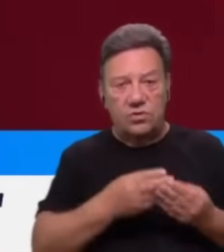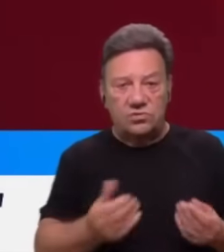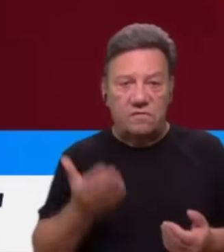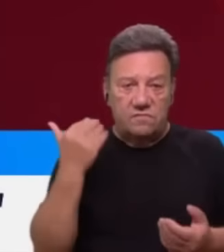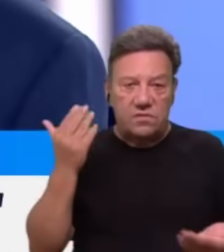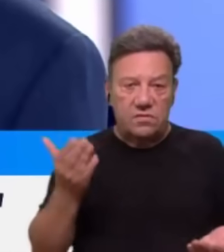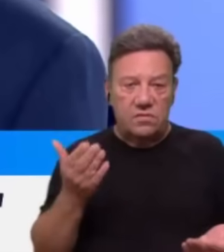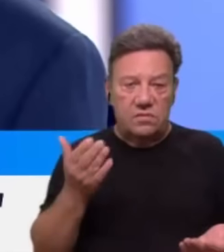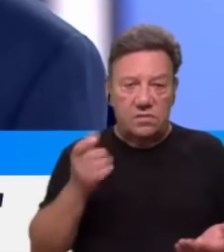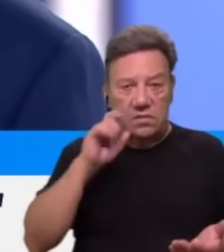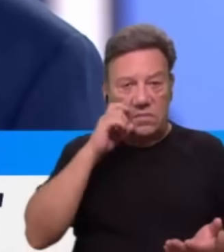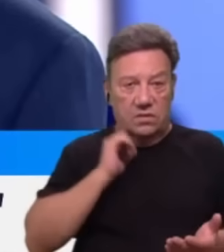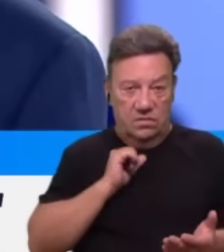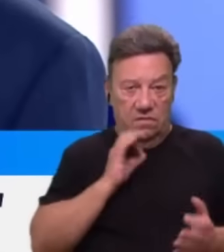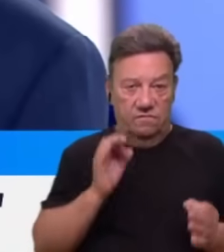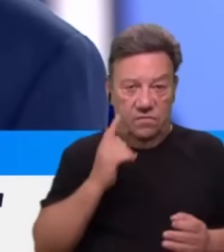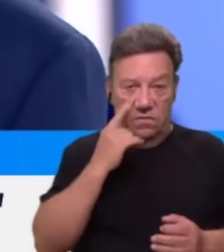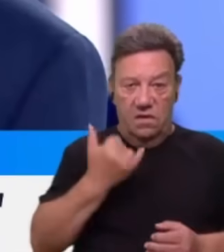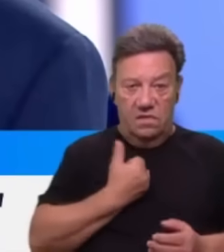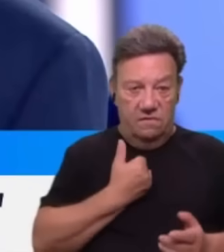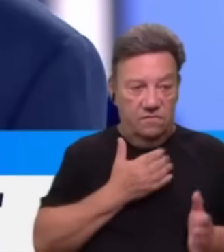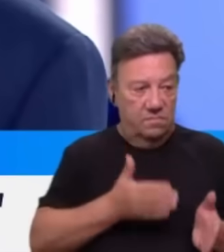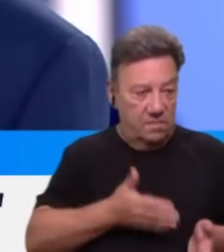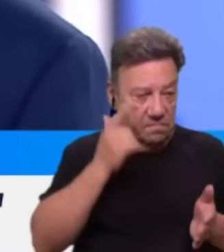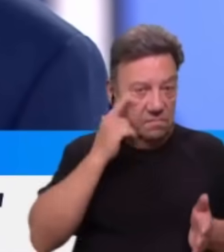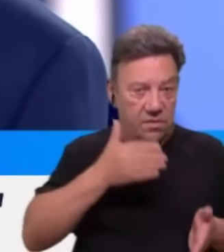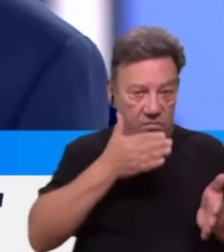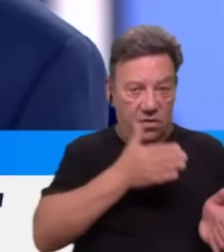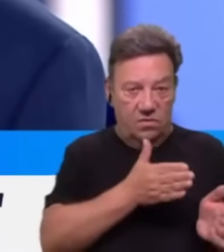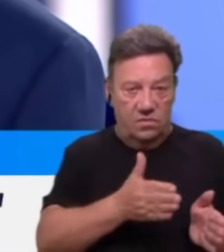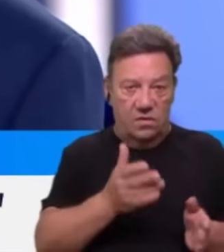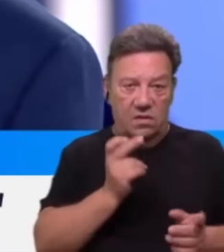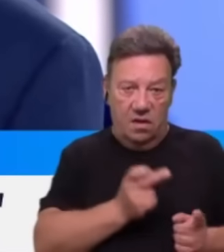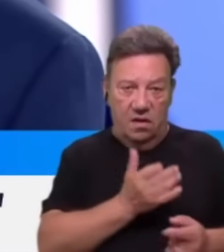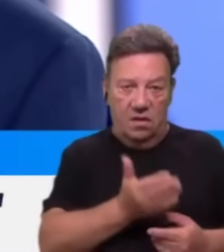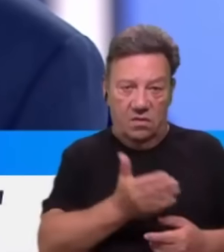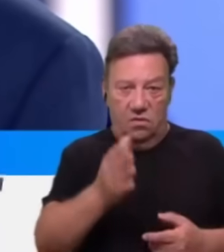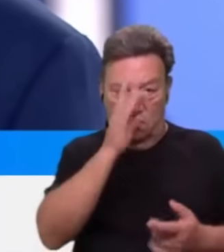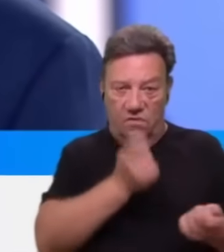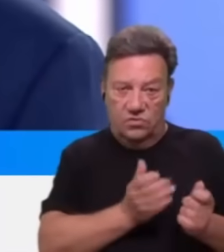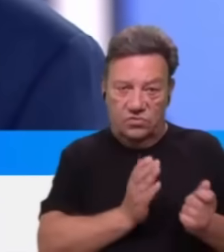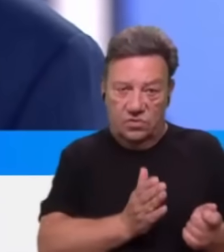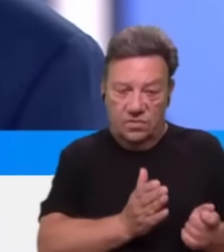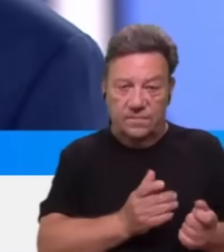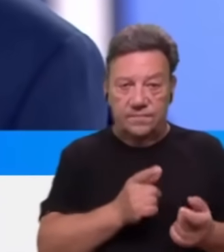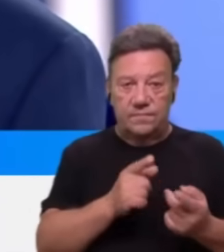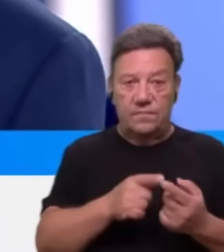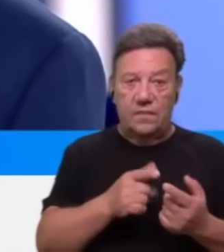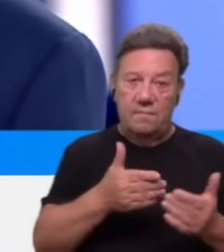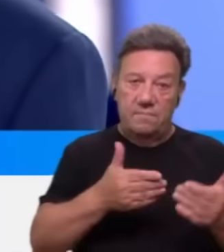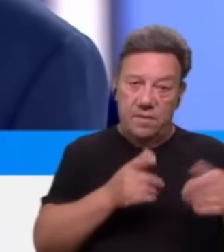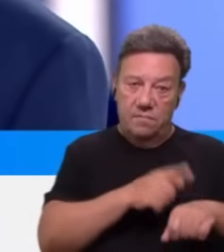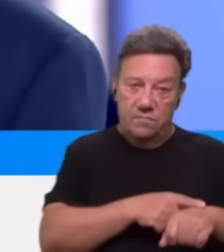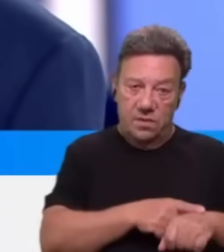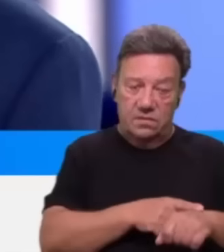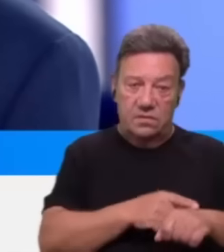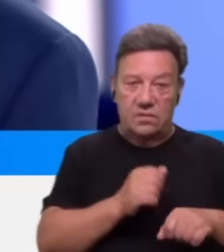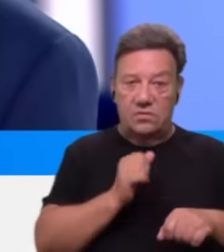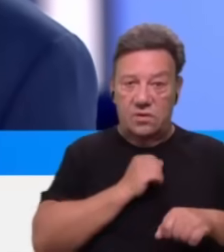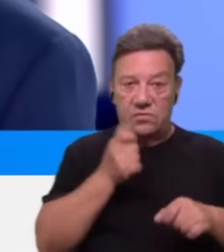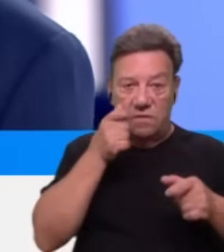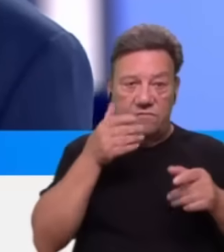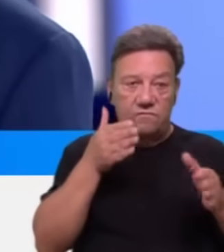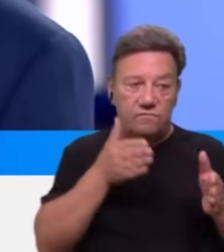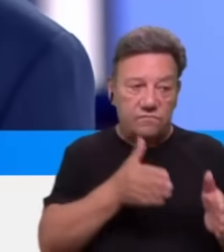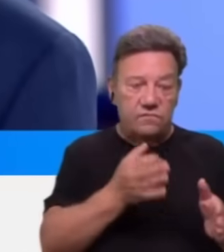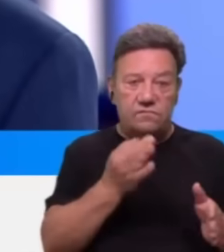claro nós fomos identificando prioridades ao longo dos vários anos de governação Ah num primeiro momento a nosso foco